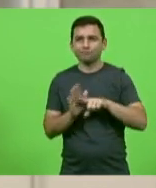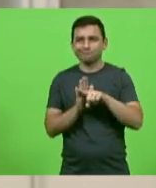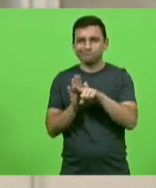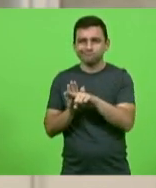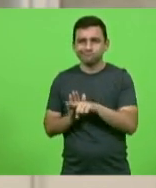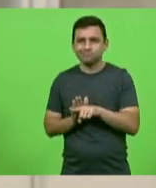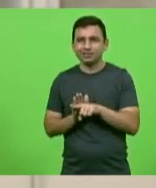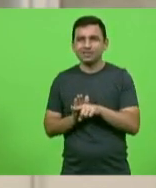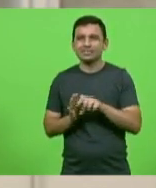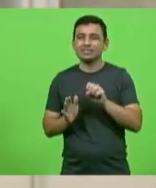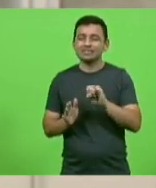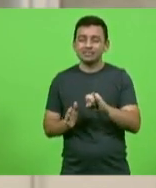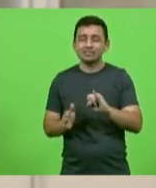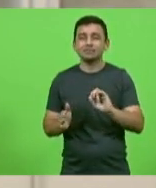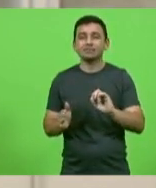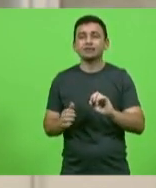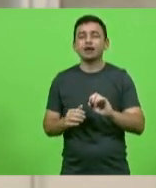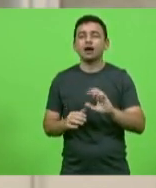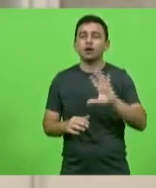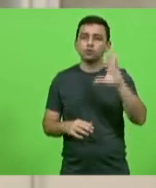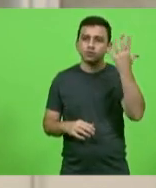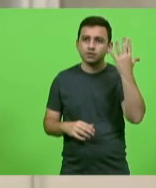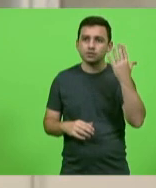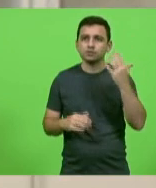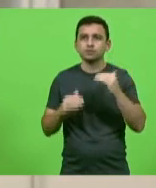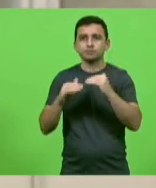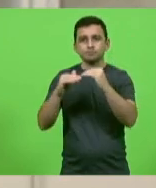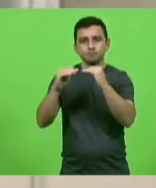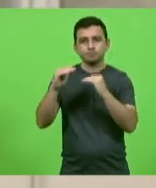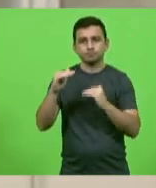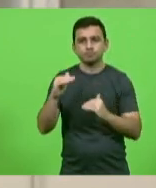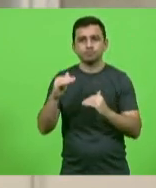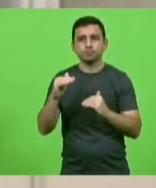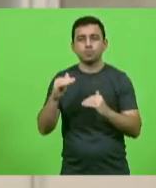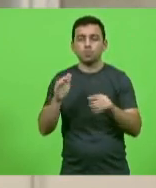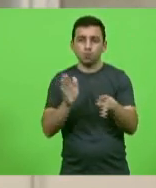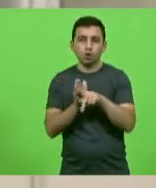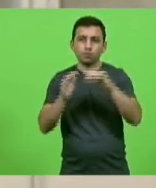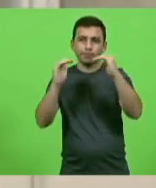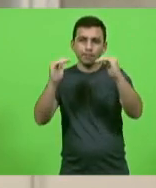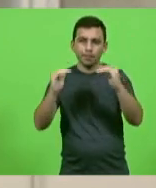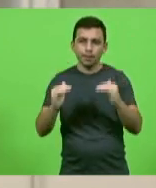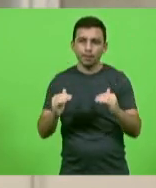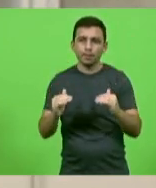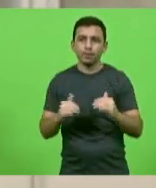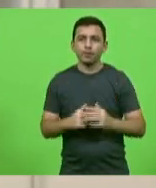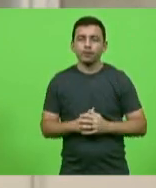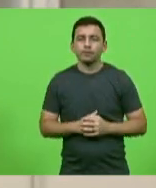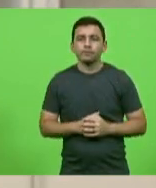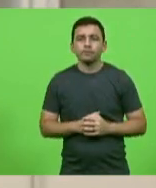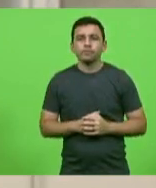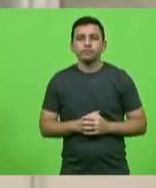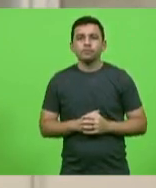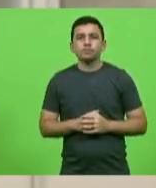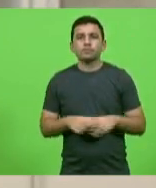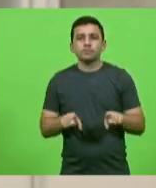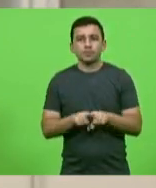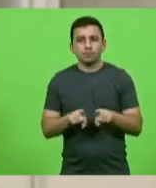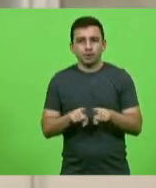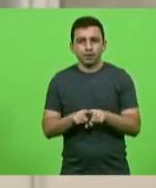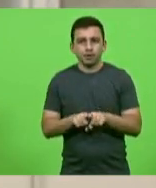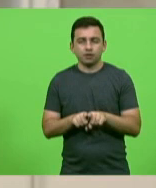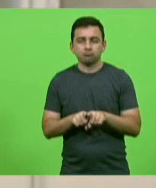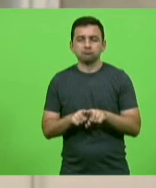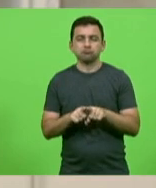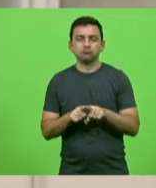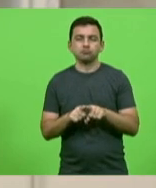dos que se encontram em níveis inferiores da escala hierárquica e na delegação